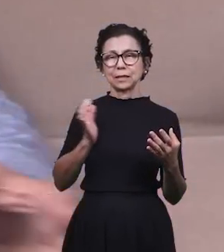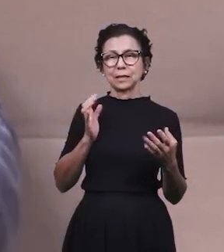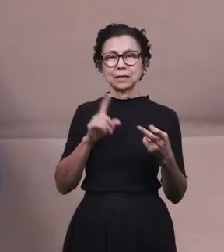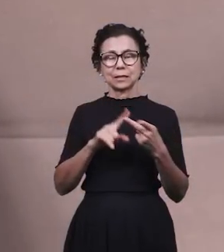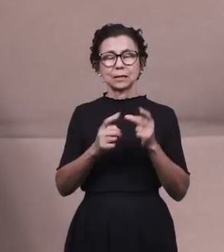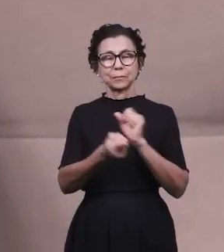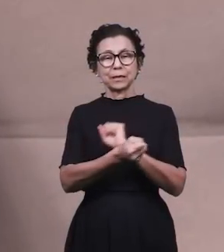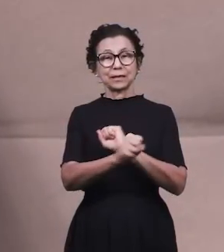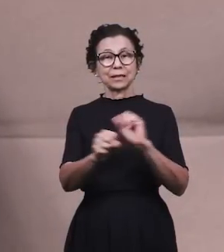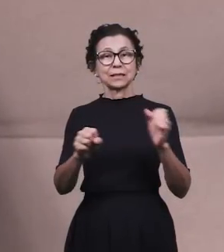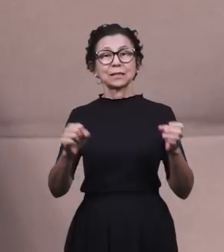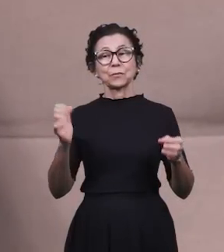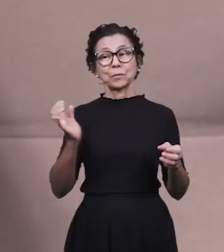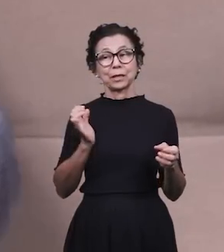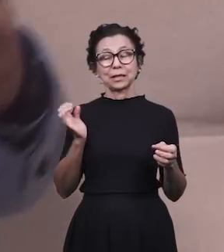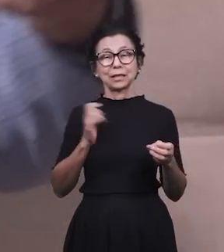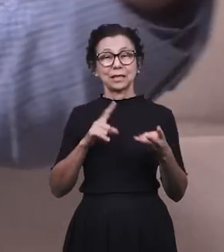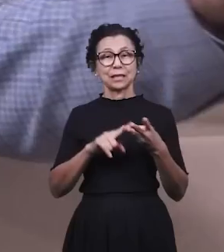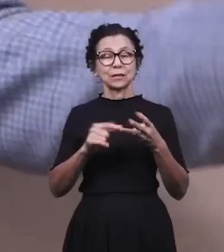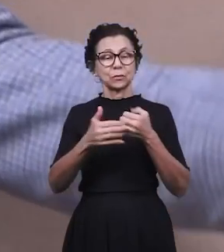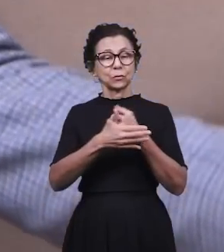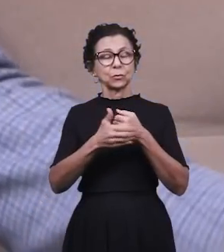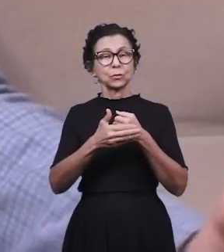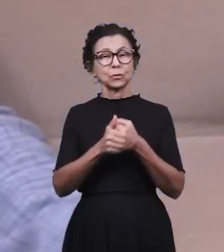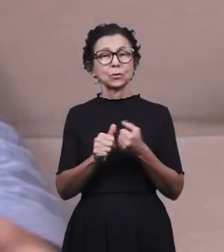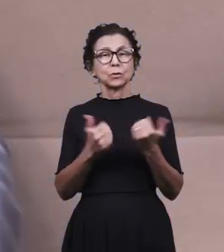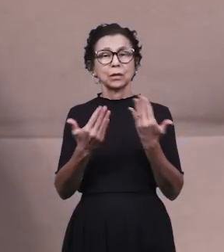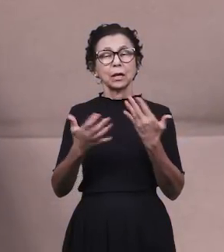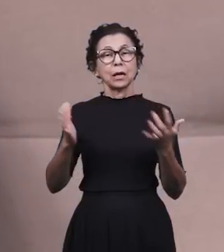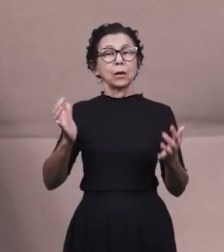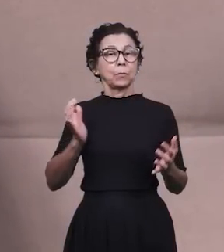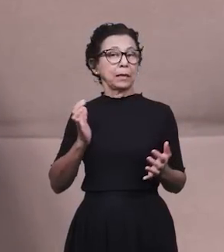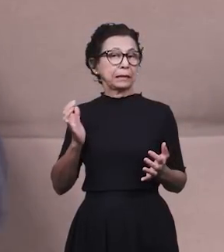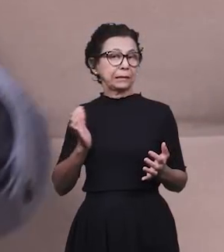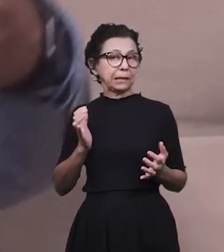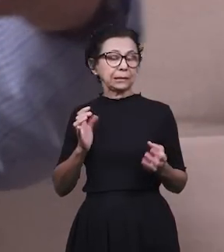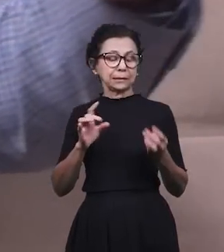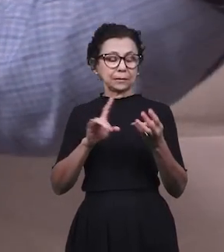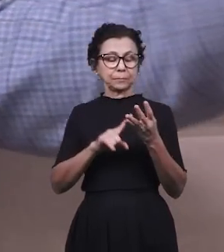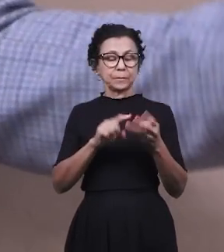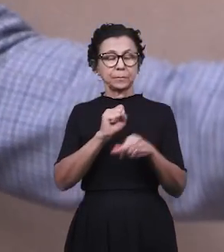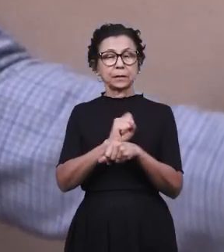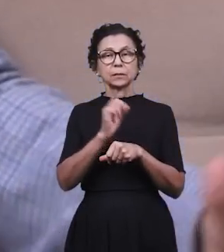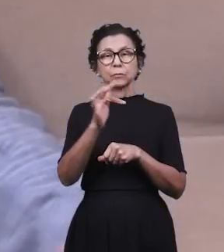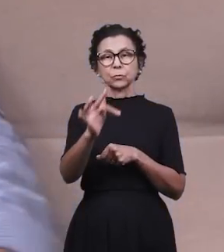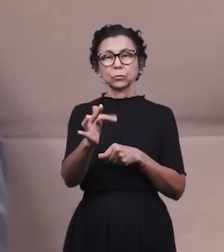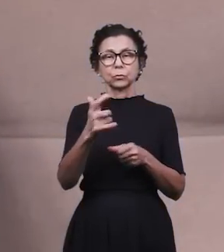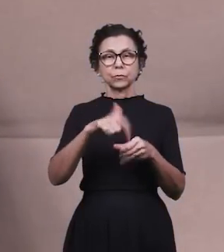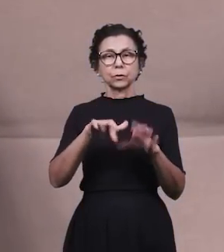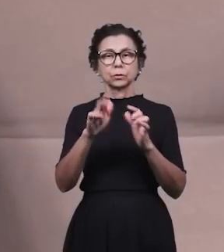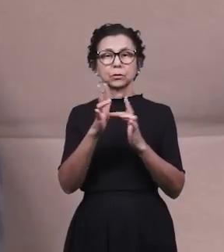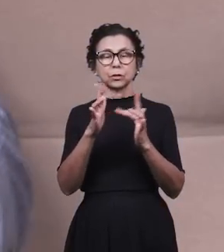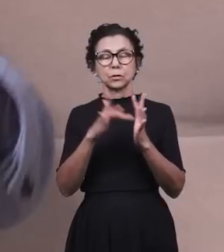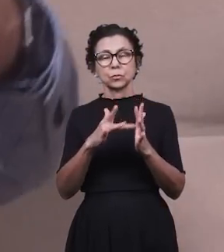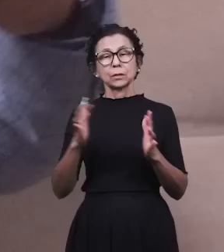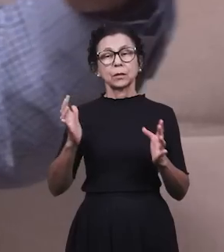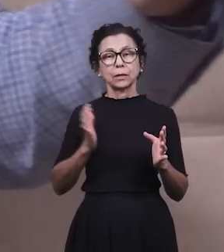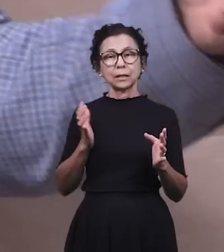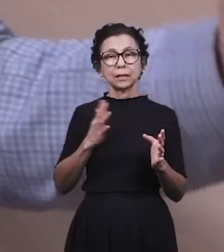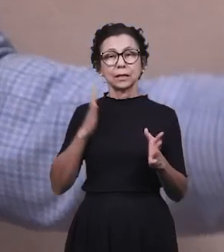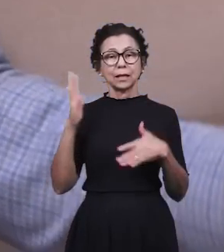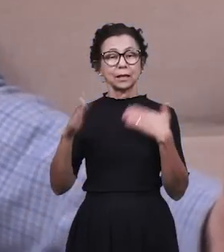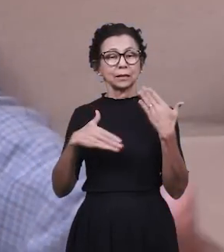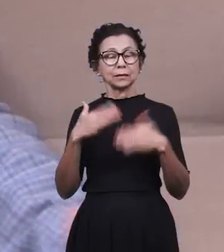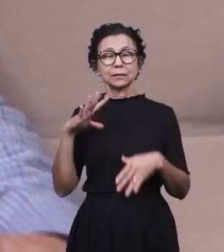libertação é uma riqueza. O consolo é uma riqueza. A esperança é uma riqueza. A alegria